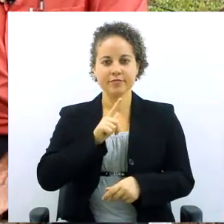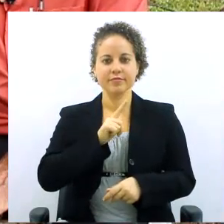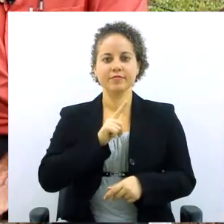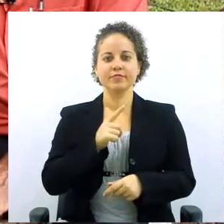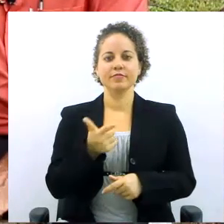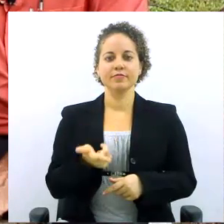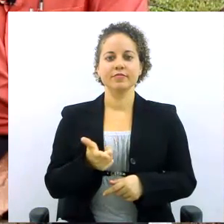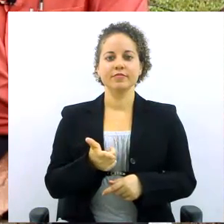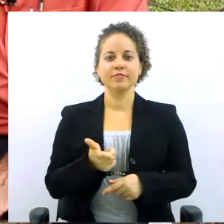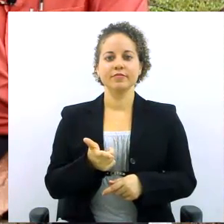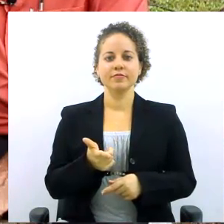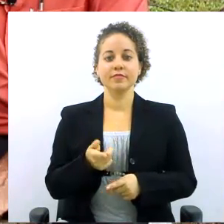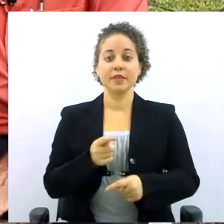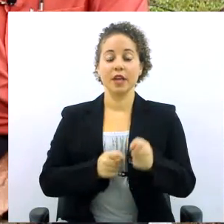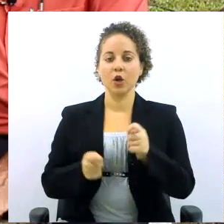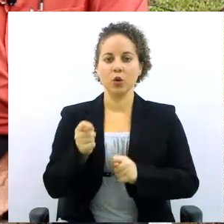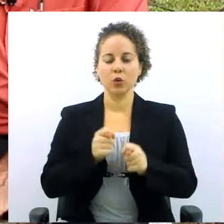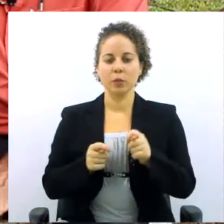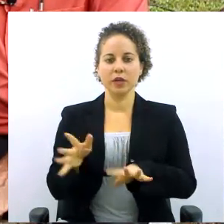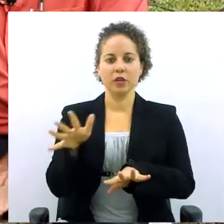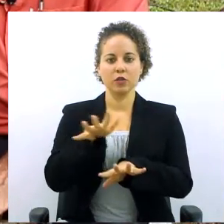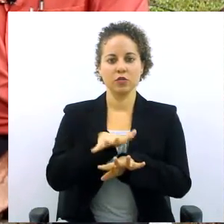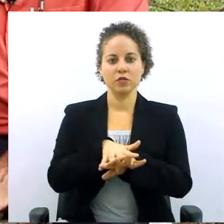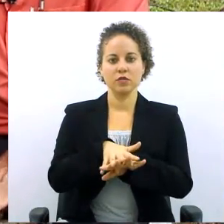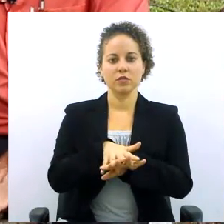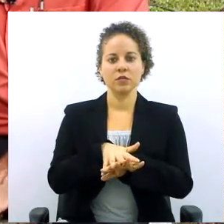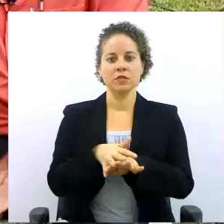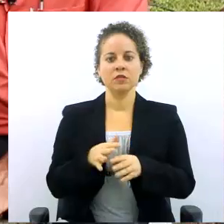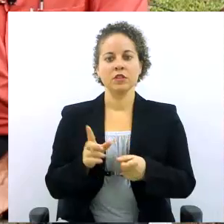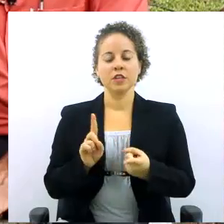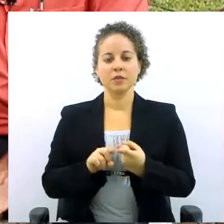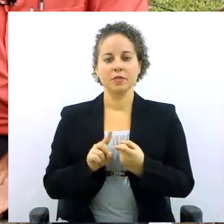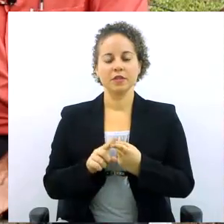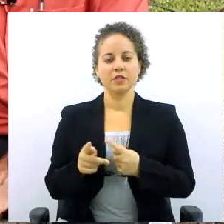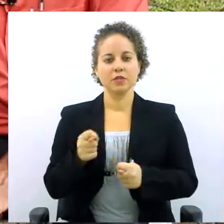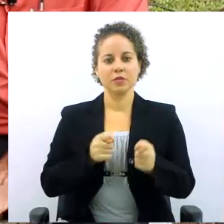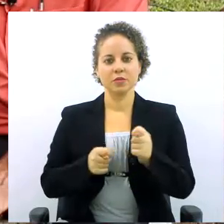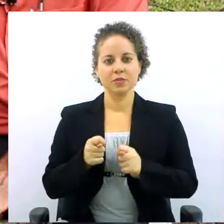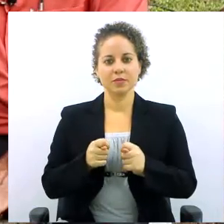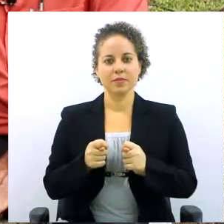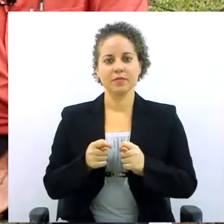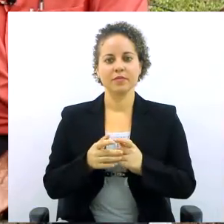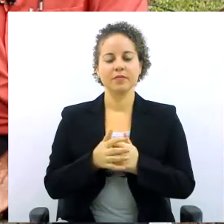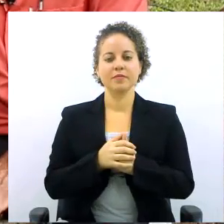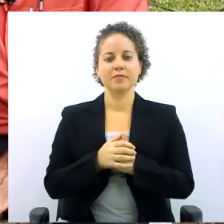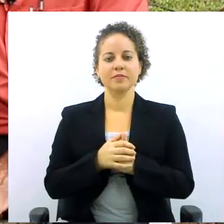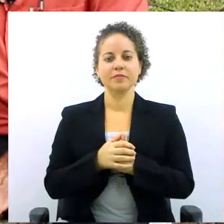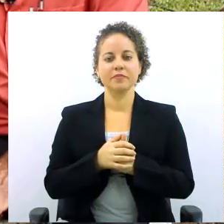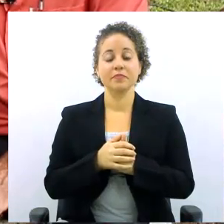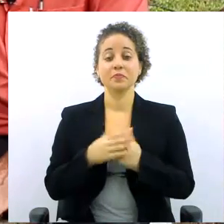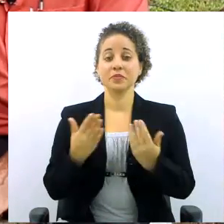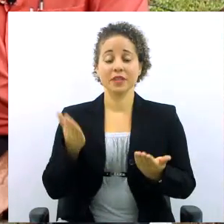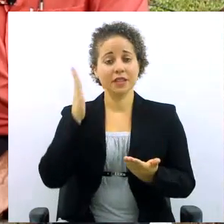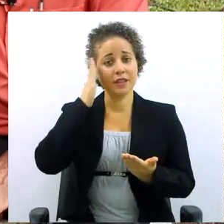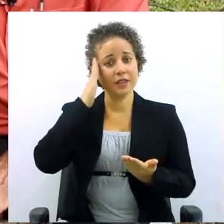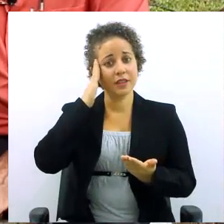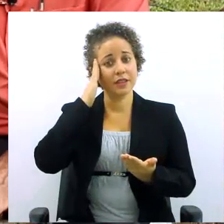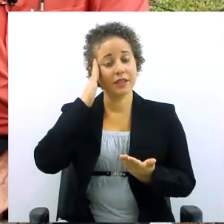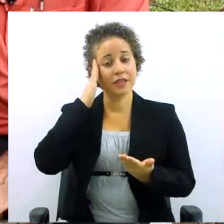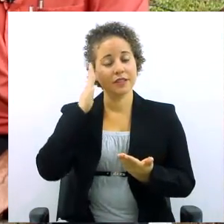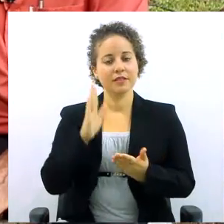quais economia inclusiva e economia verde. E o professor Ivo vai nos ajudar a entender um pouco mais esses